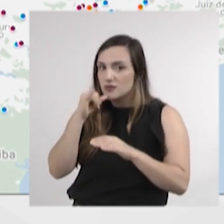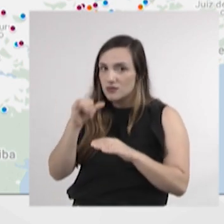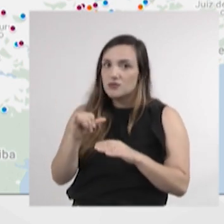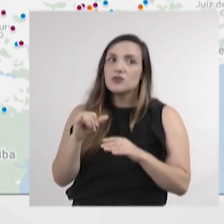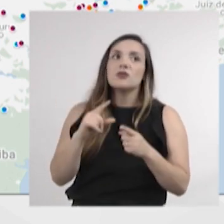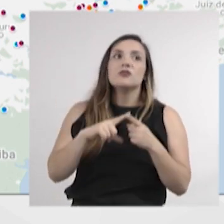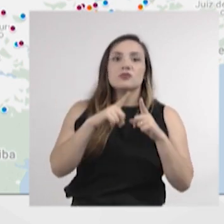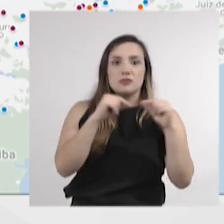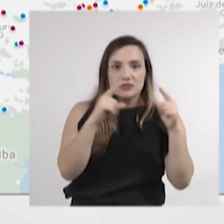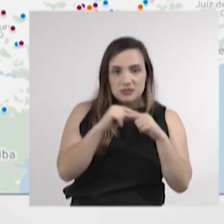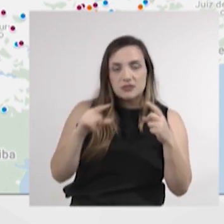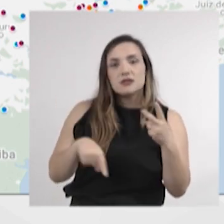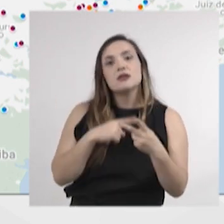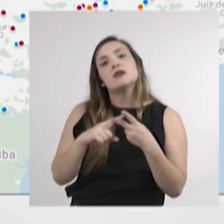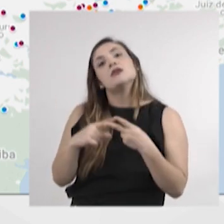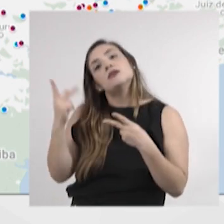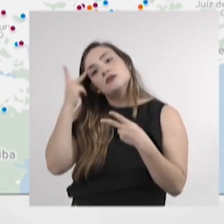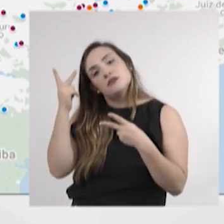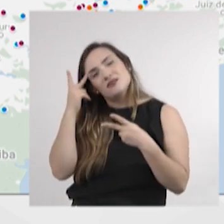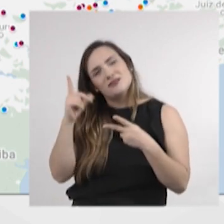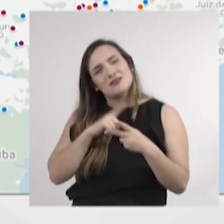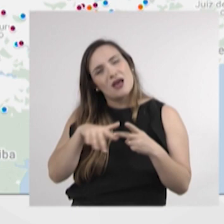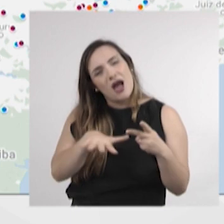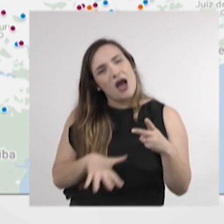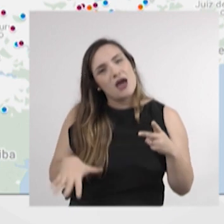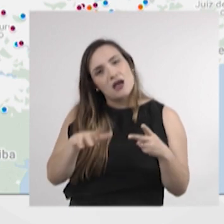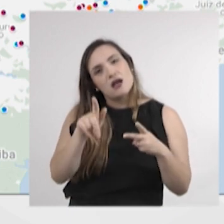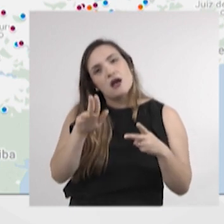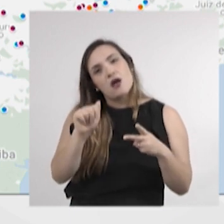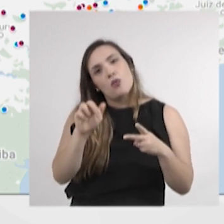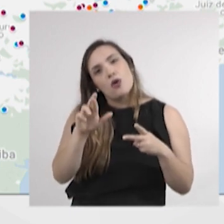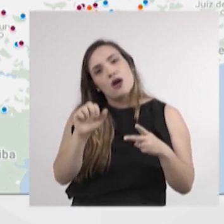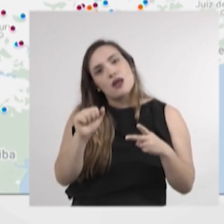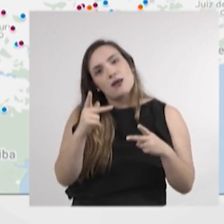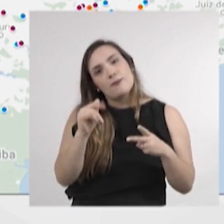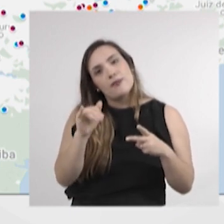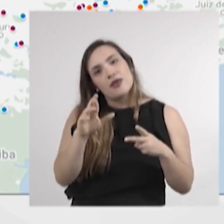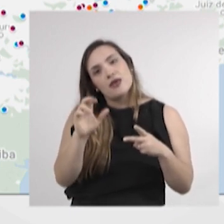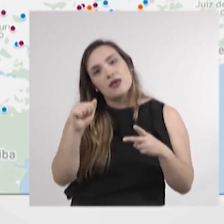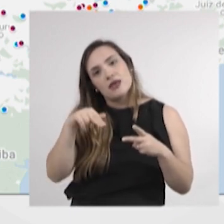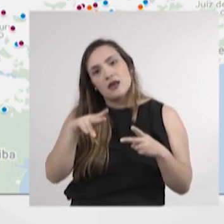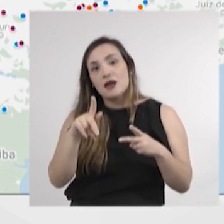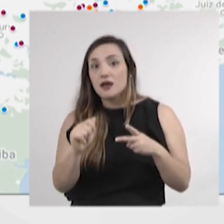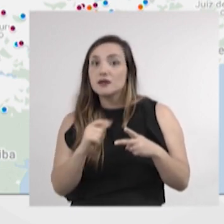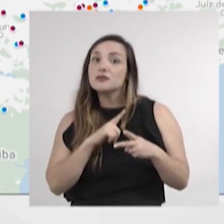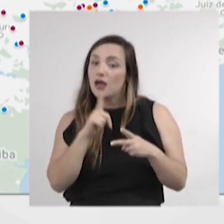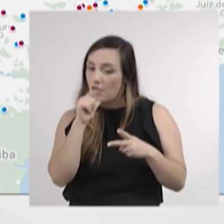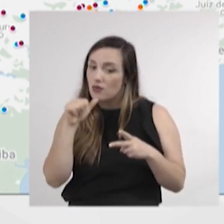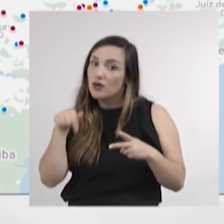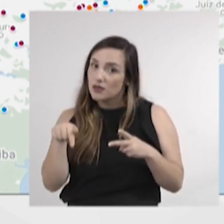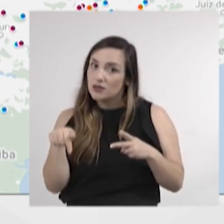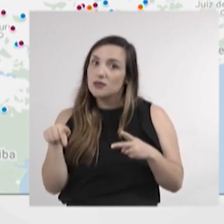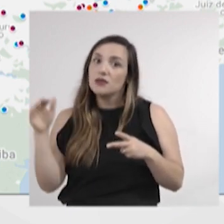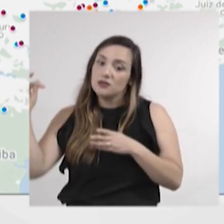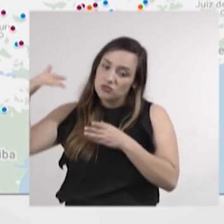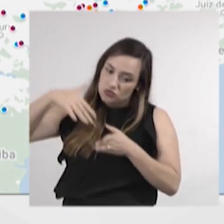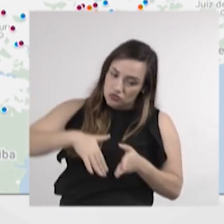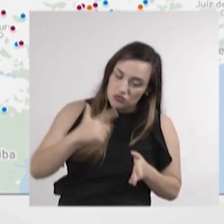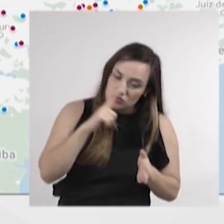Paulo, o complexo do Guarapiranga, lá em São Paulo, também a água chega para a gente aqui, e tem algumas